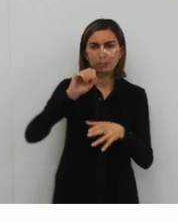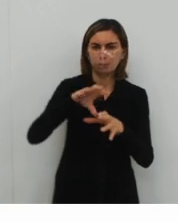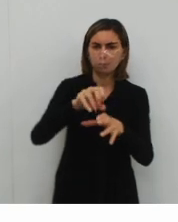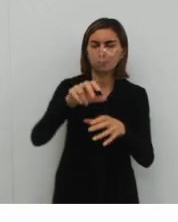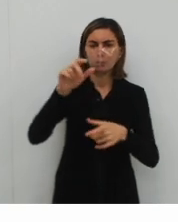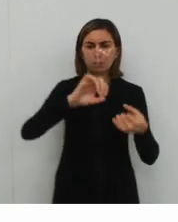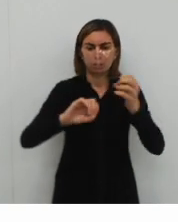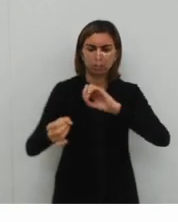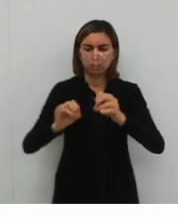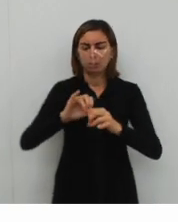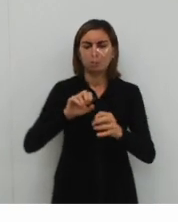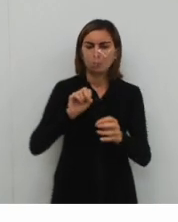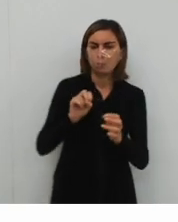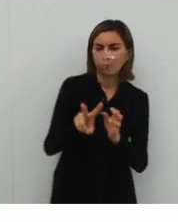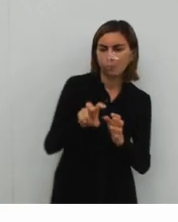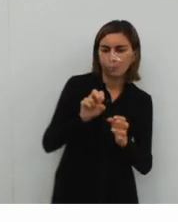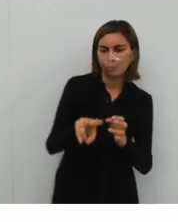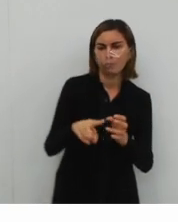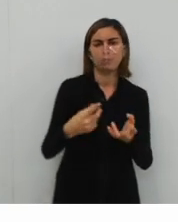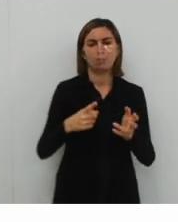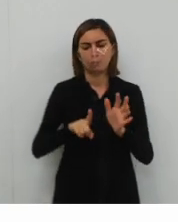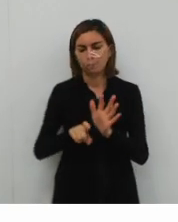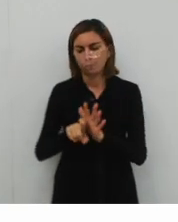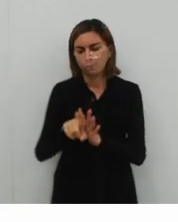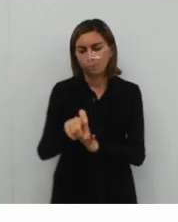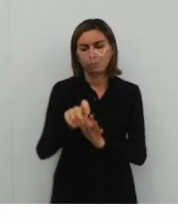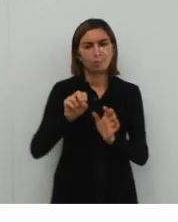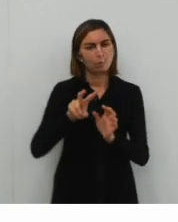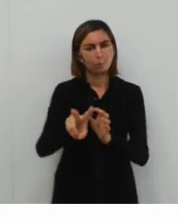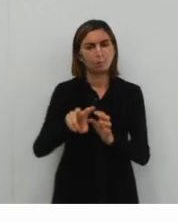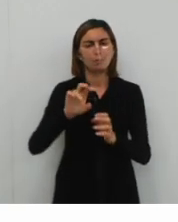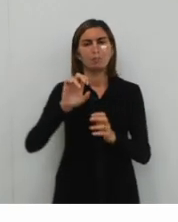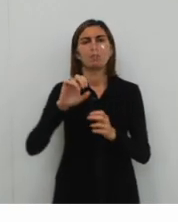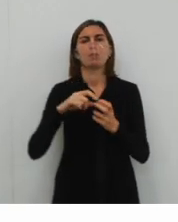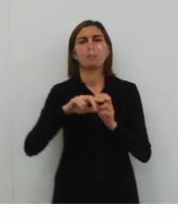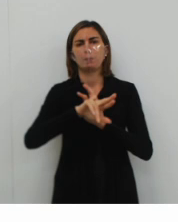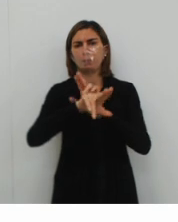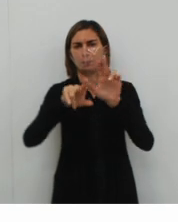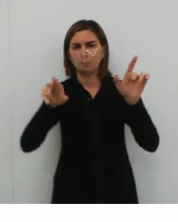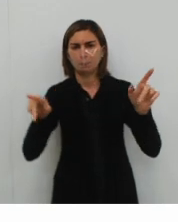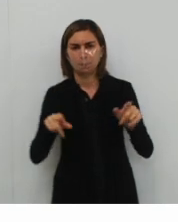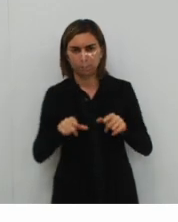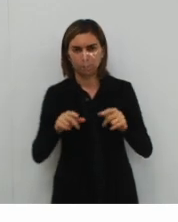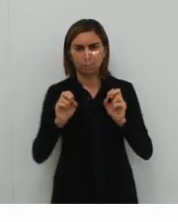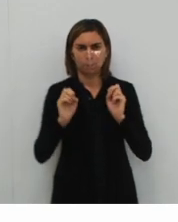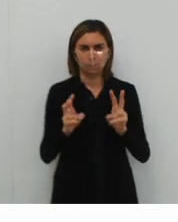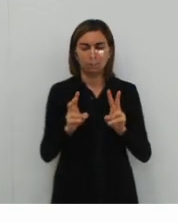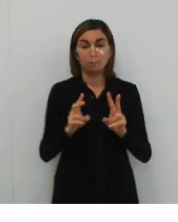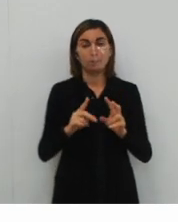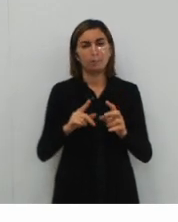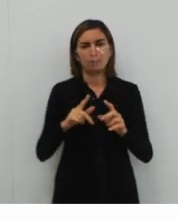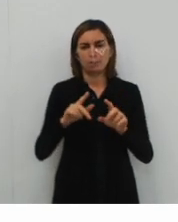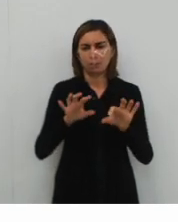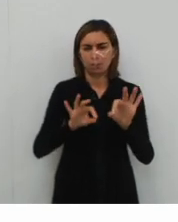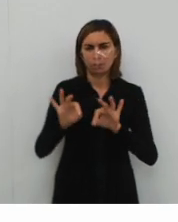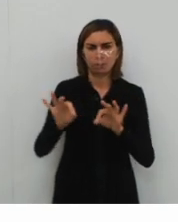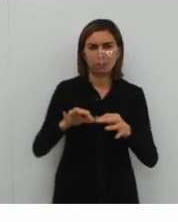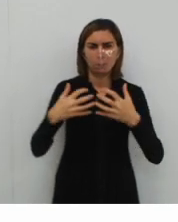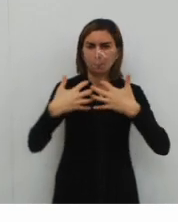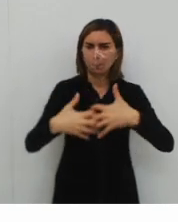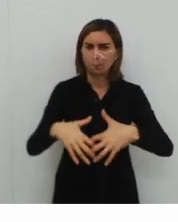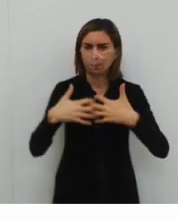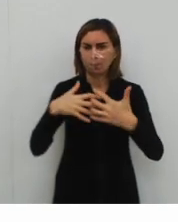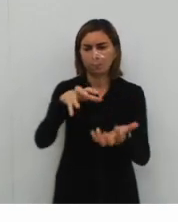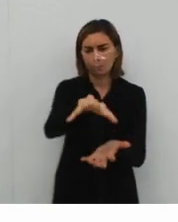os inseticidas, larvicidas, herbicidas, ok? A mecanização no